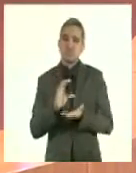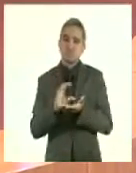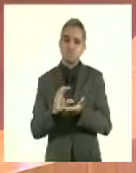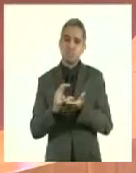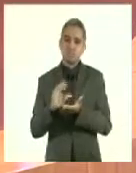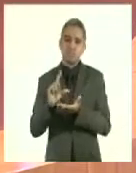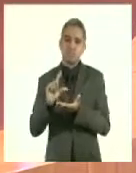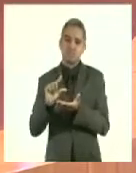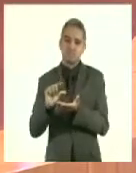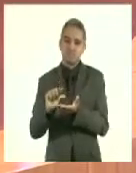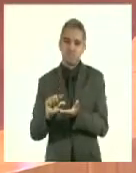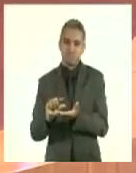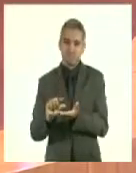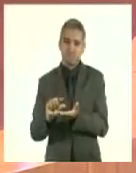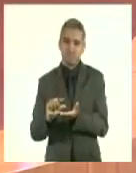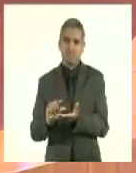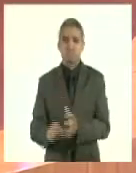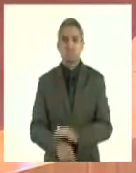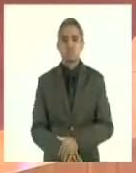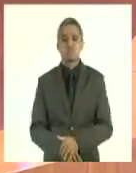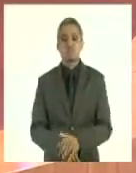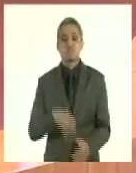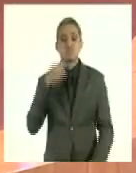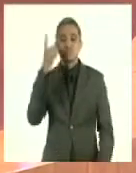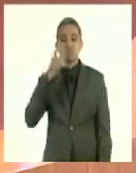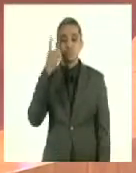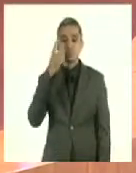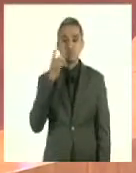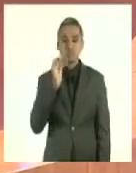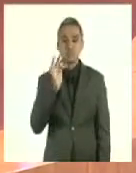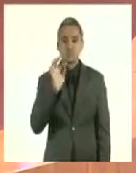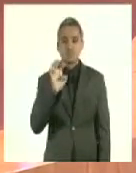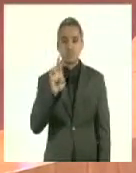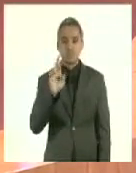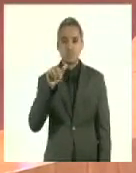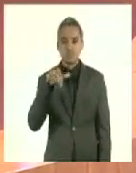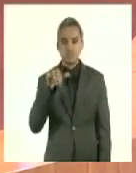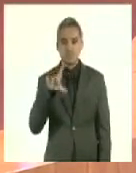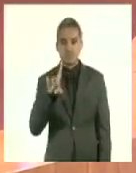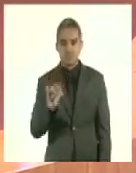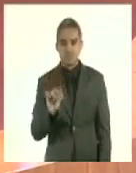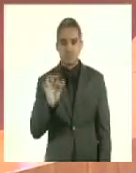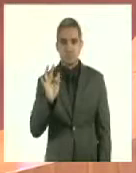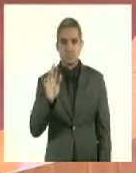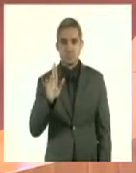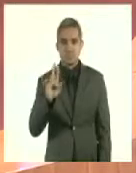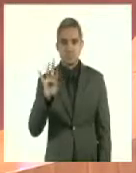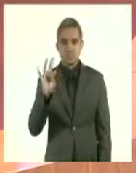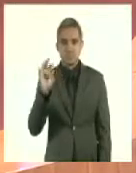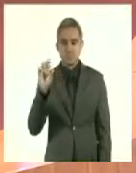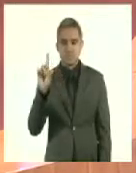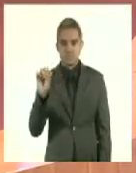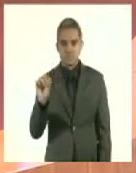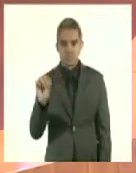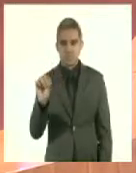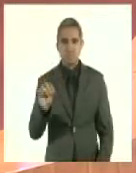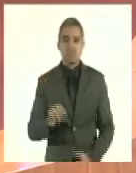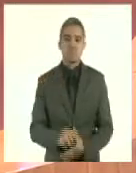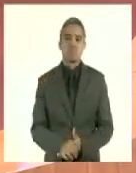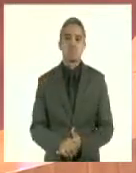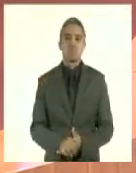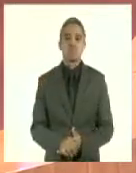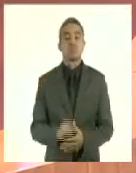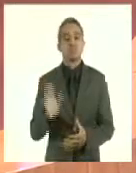o deputado Fernando Furtado deu uma ligeira aula, não de cursinho, mas de parlamento a